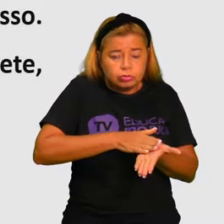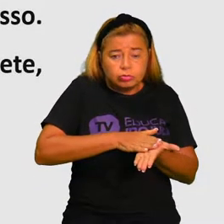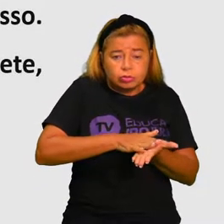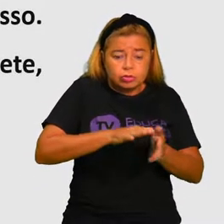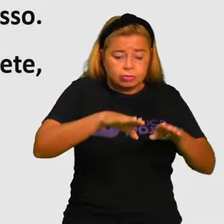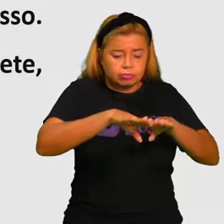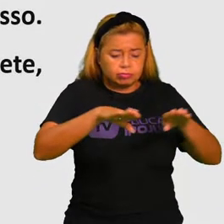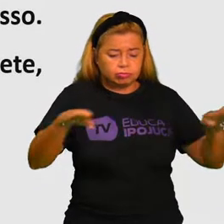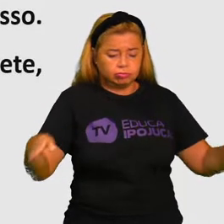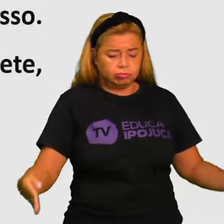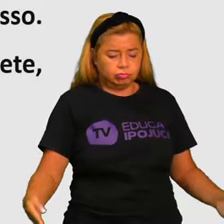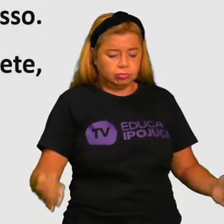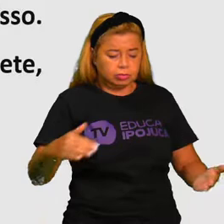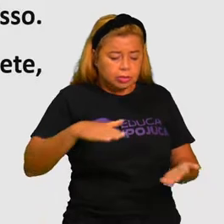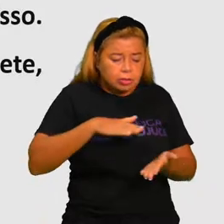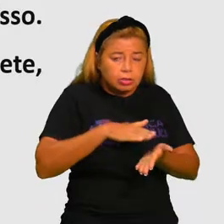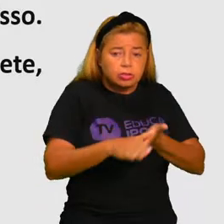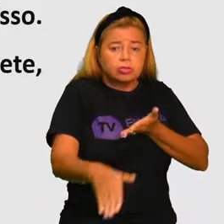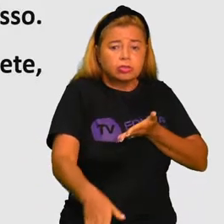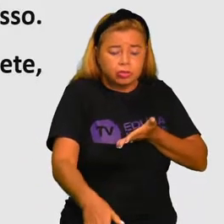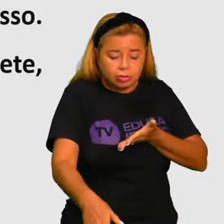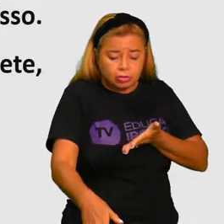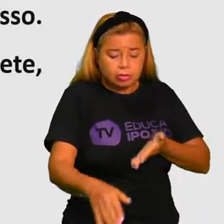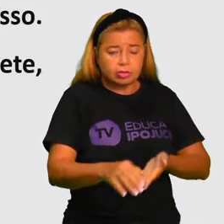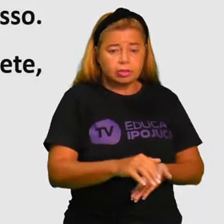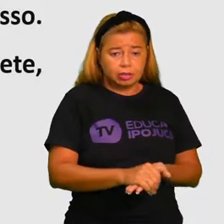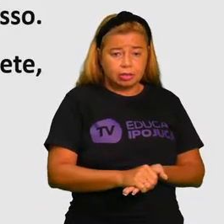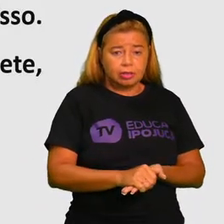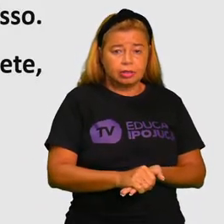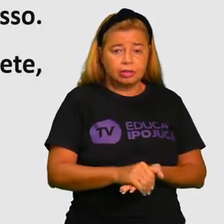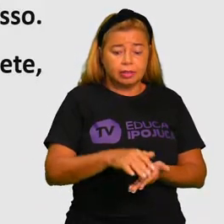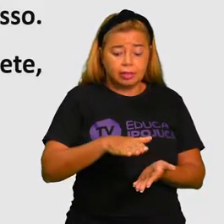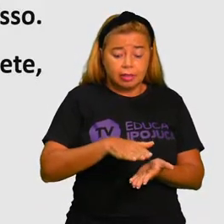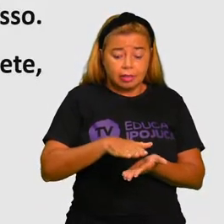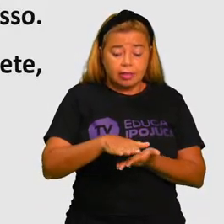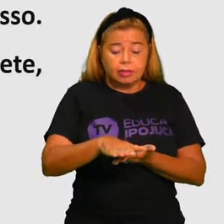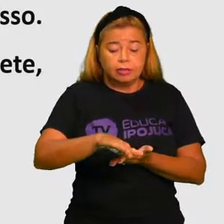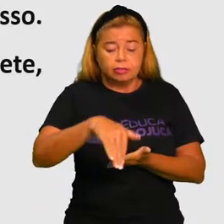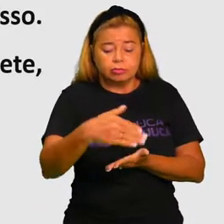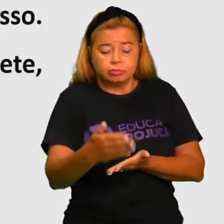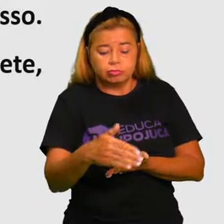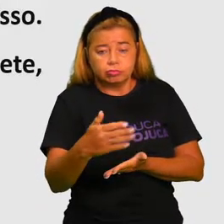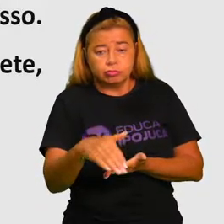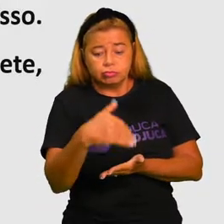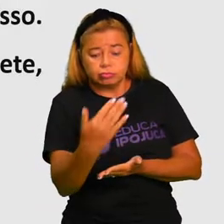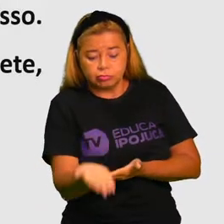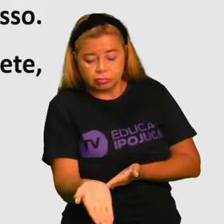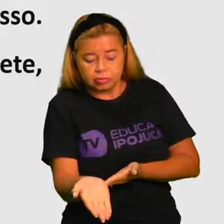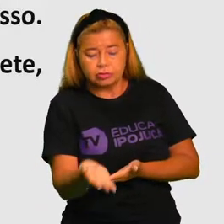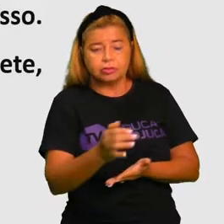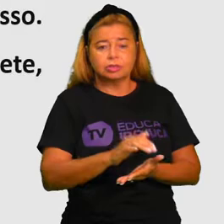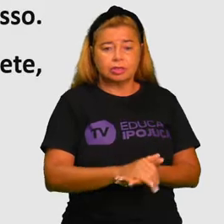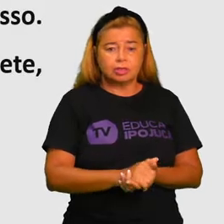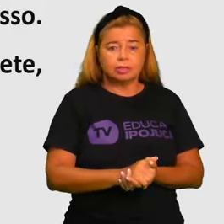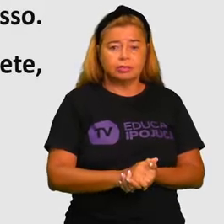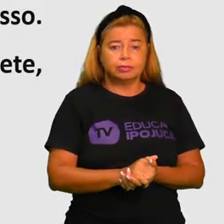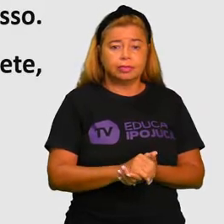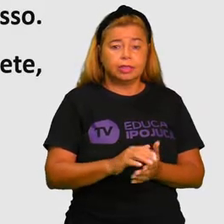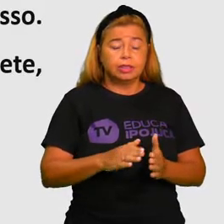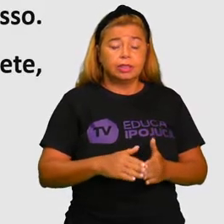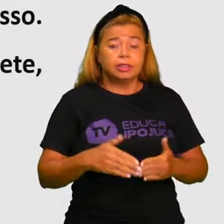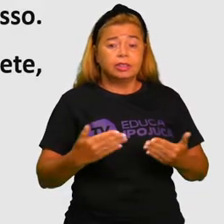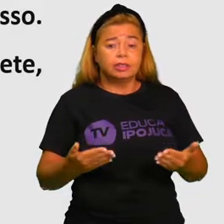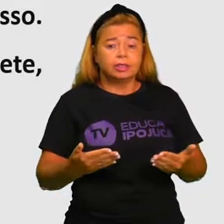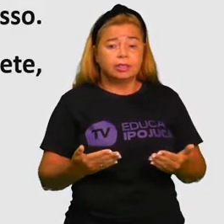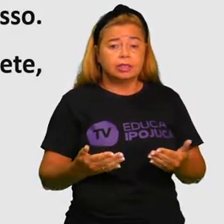uma mesa de uma altura média cerca de 800 centímetros ela começa a girar lá daí para a frente o